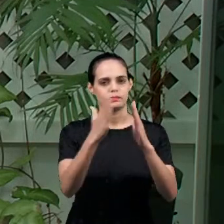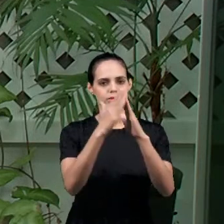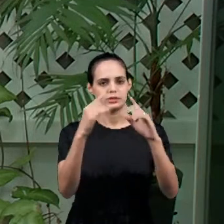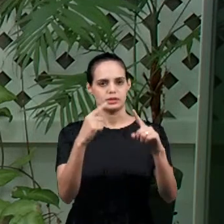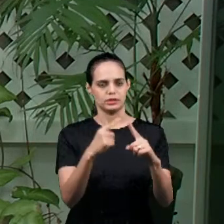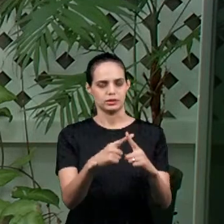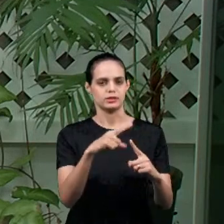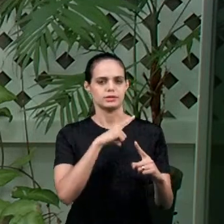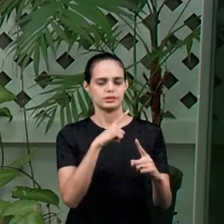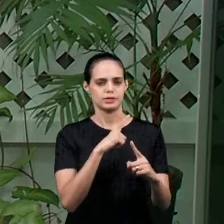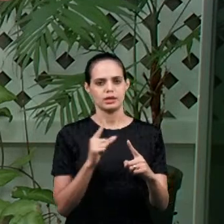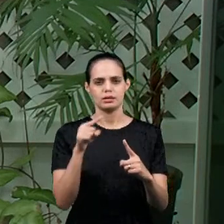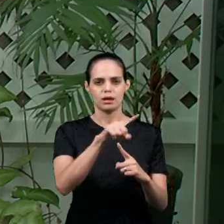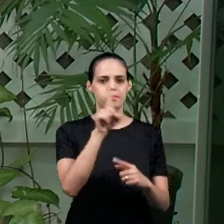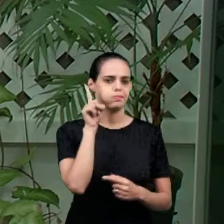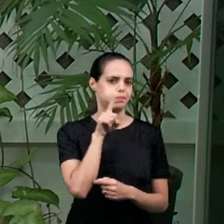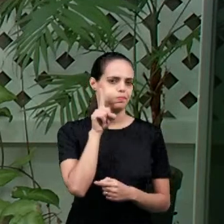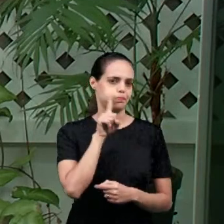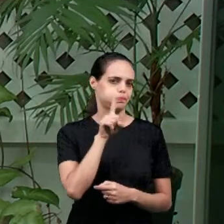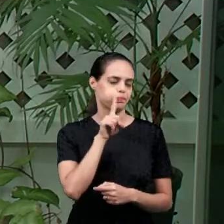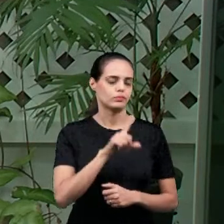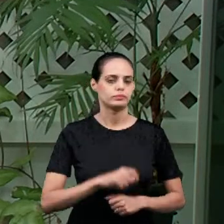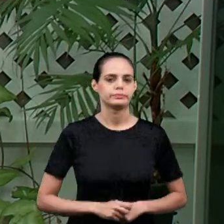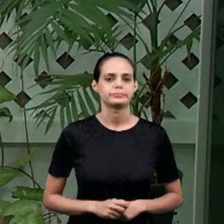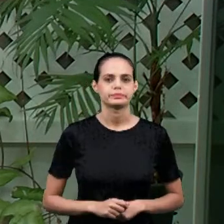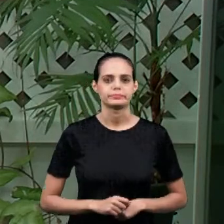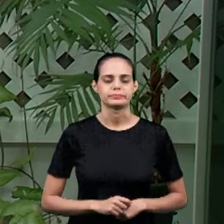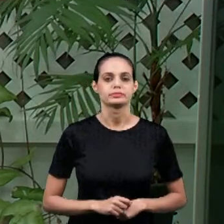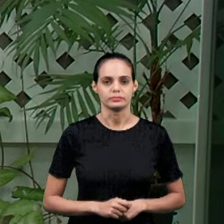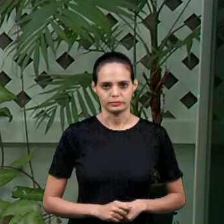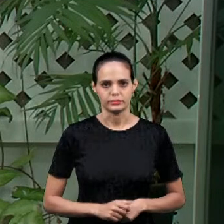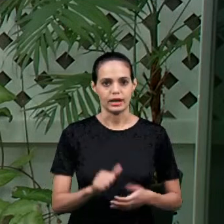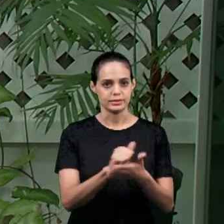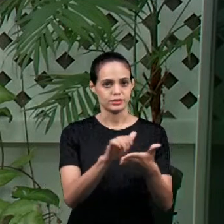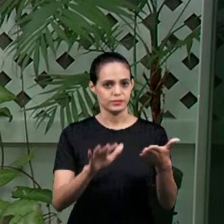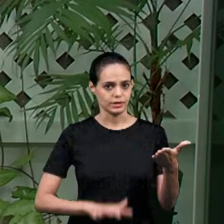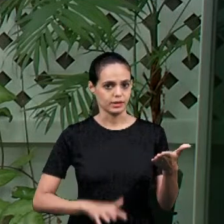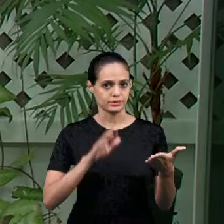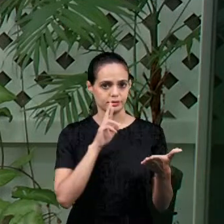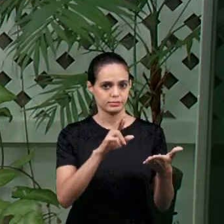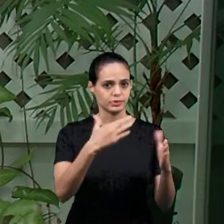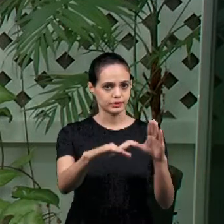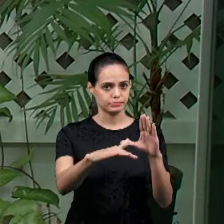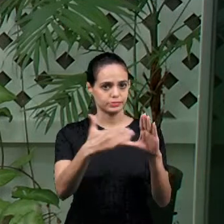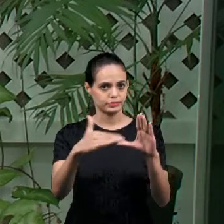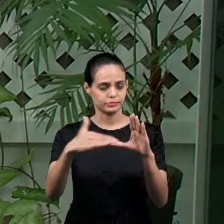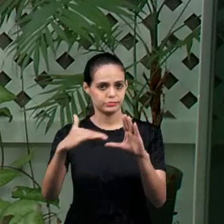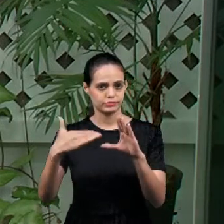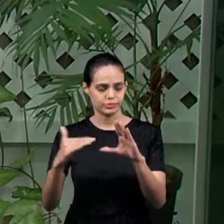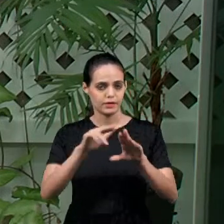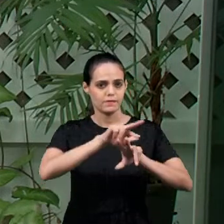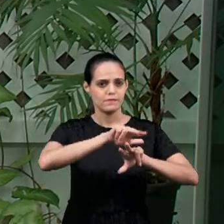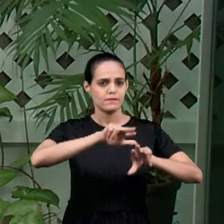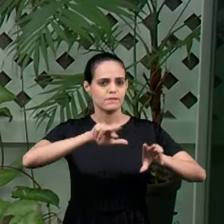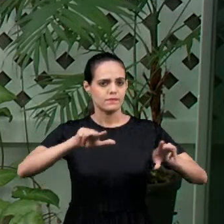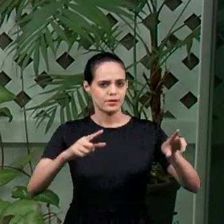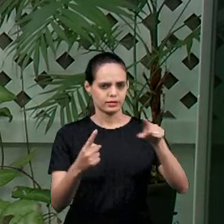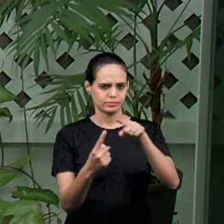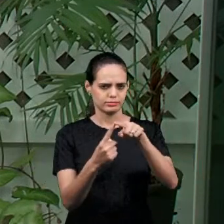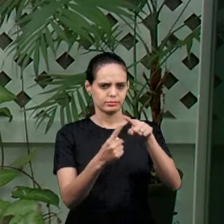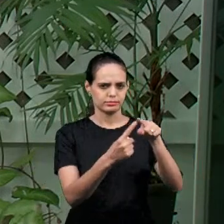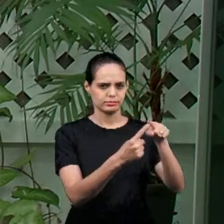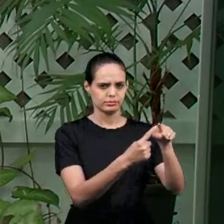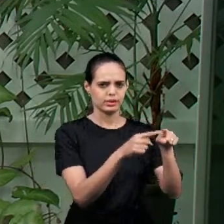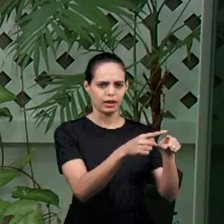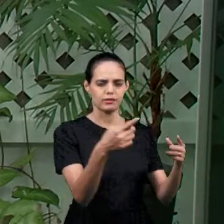ele mandou o trabalho das igrejas que ele teve, não é, em Framingham. Ele mandou o trabalho das igrejas que ele